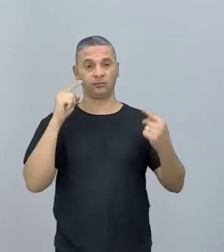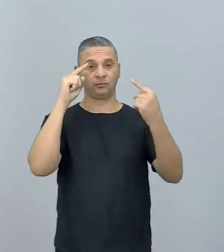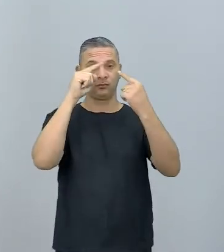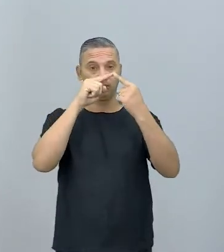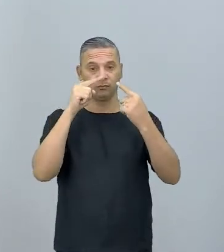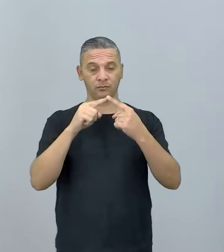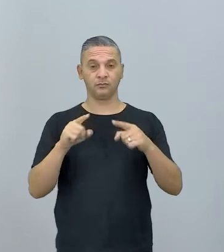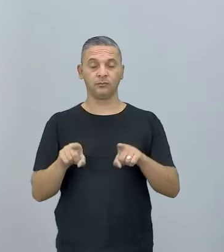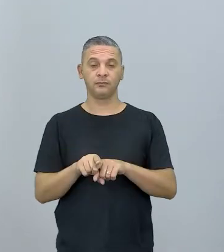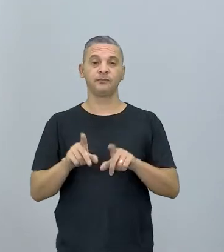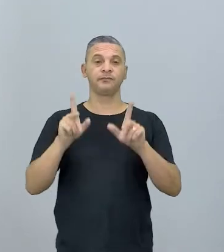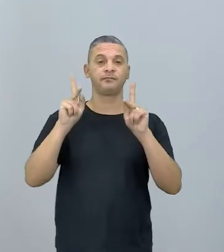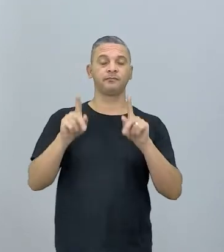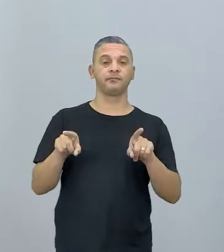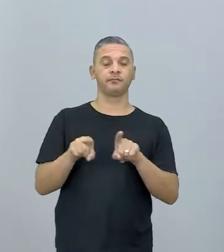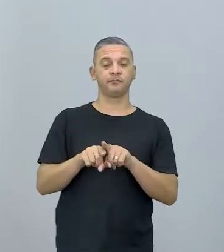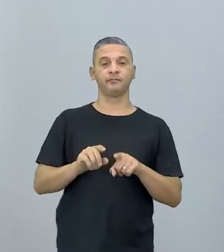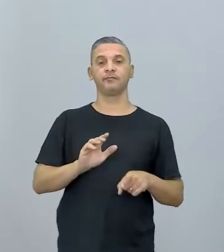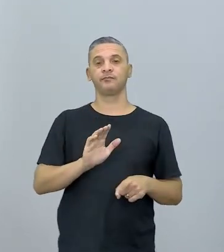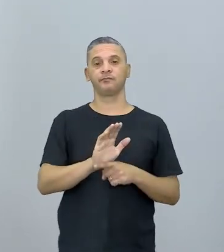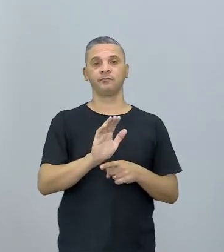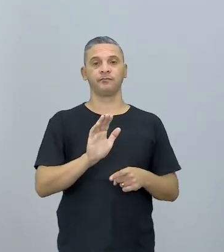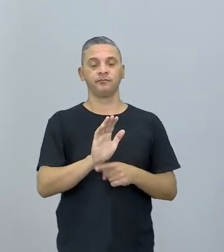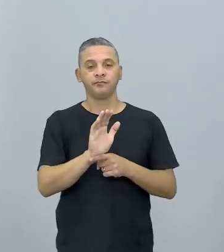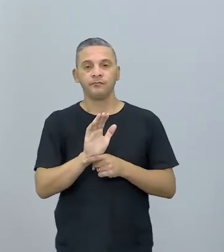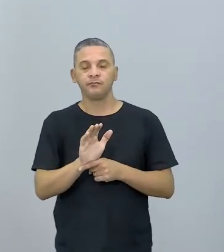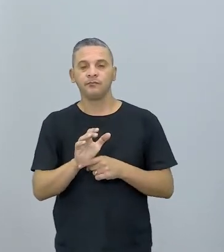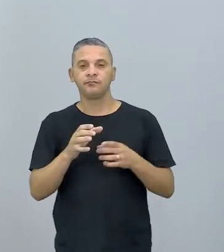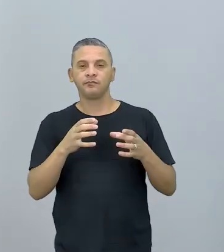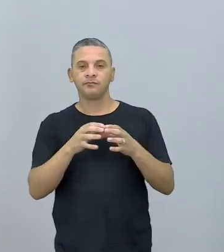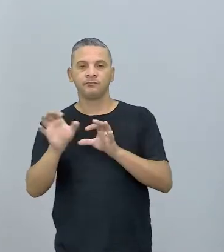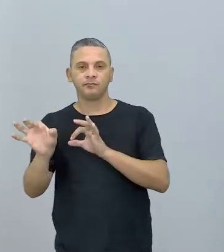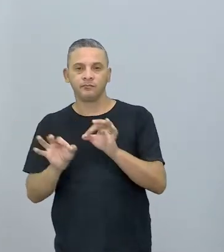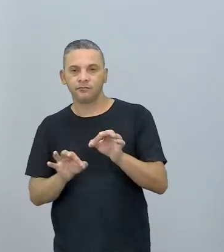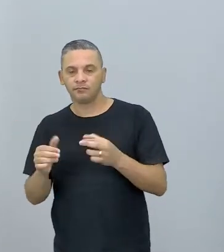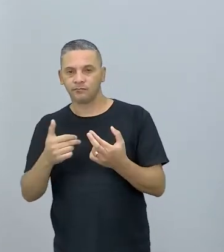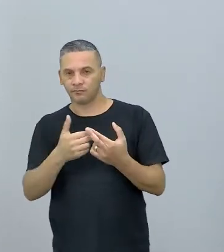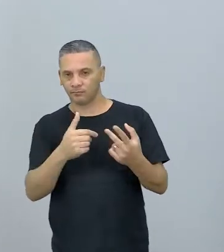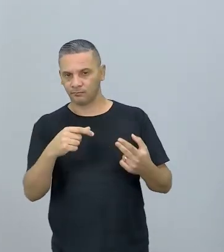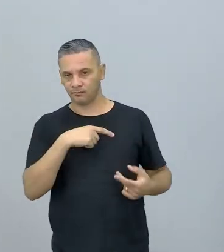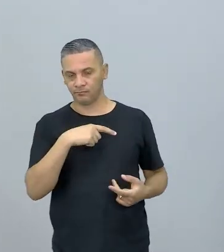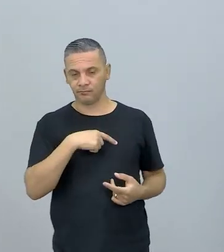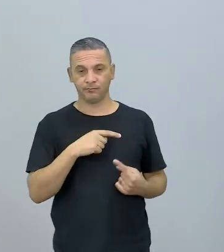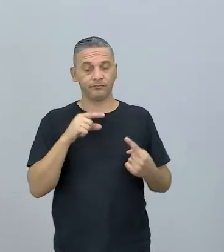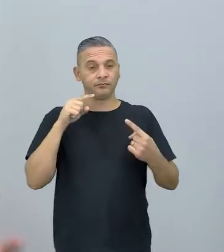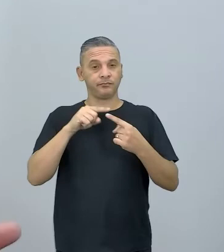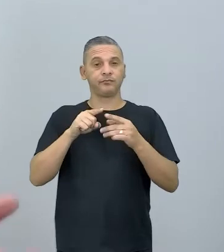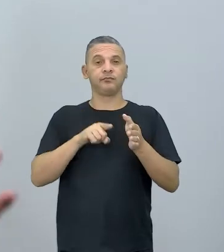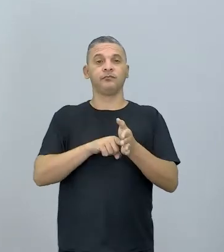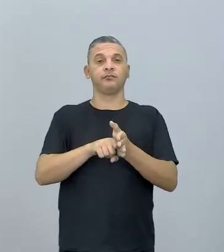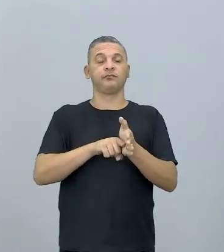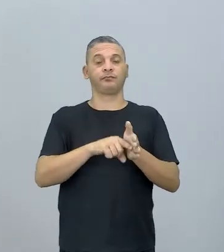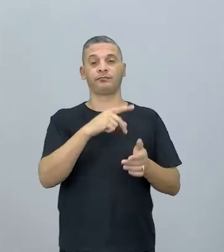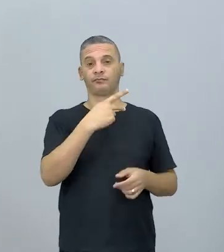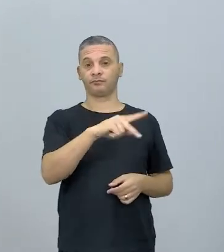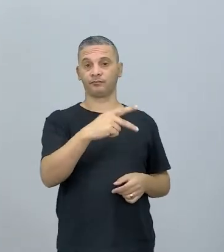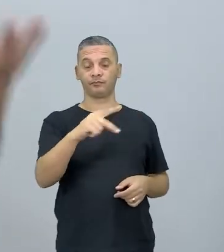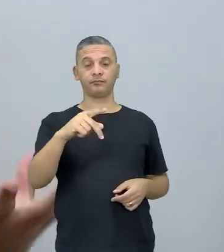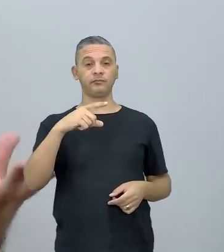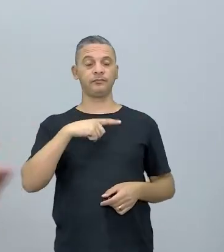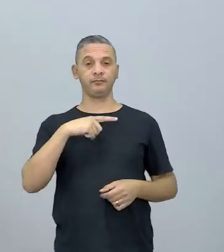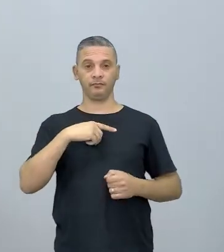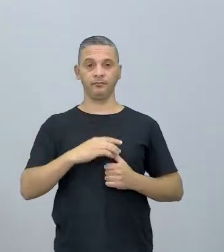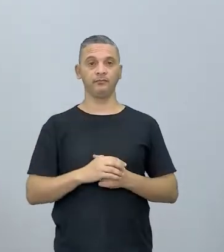Para aquelas pessoas que defendem regimes antidemocráticos. Essa era a pesquisa dele. Olha só